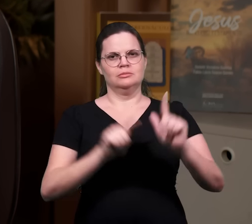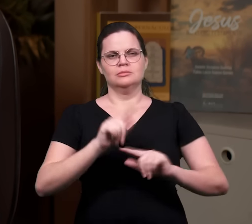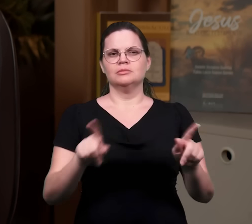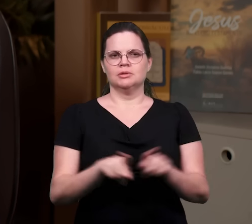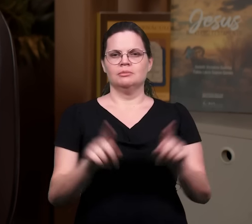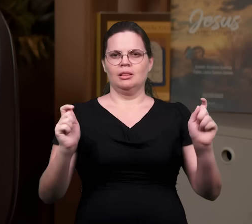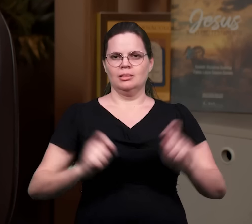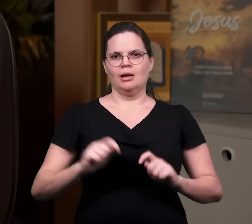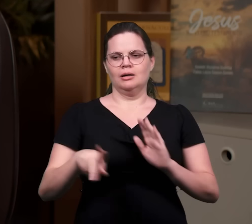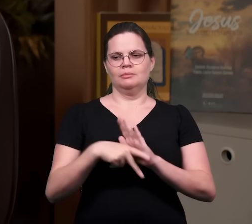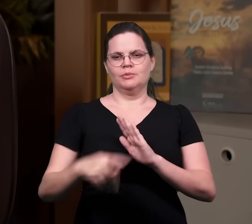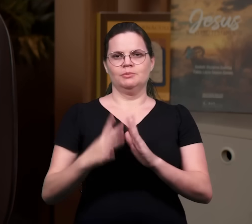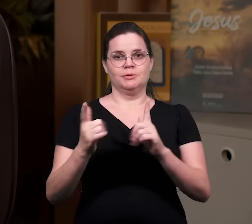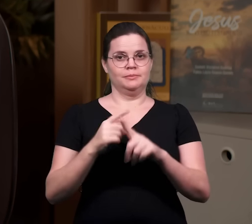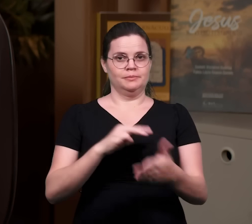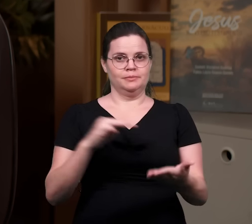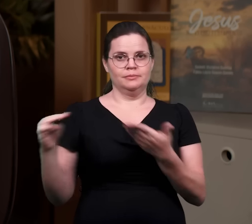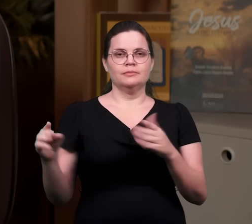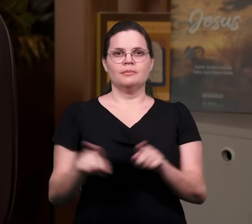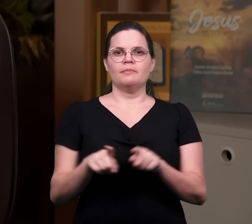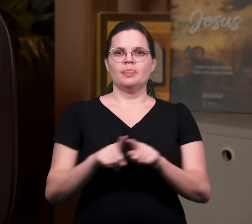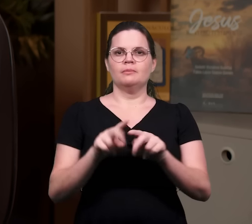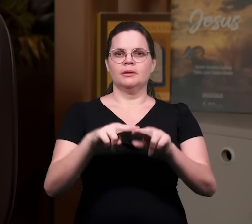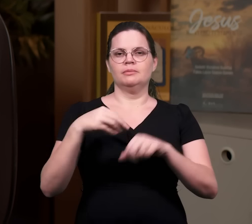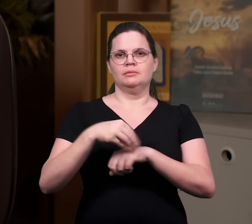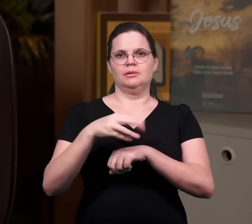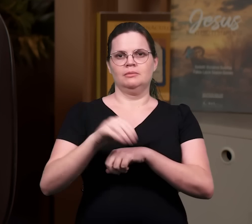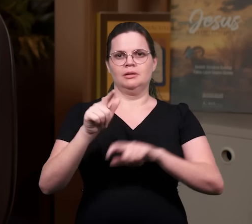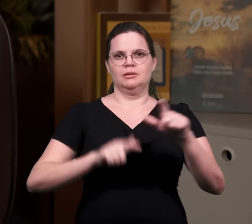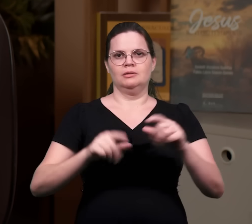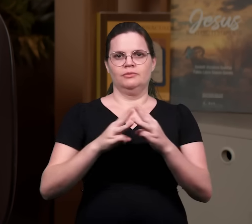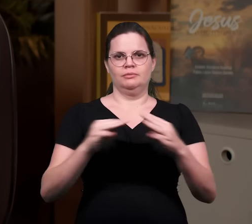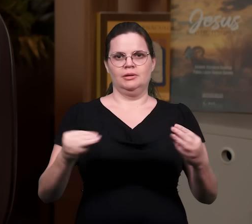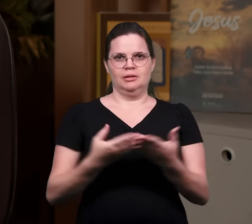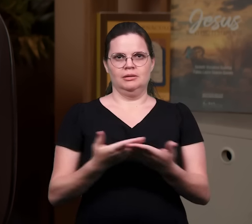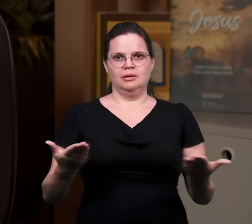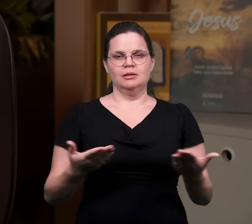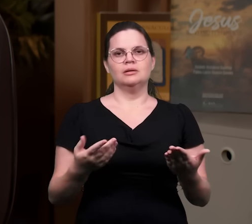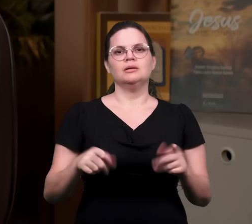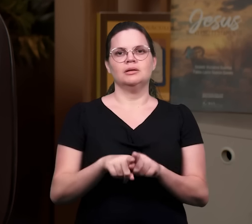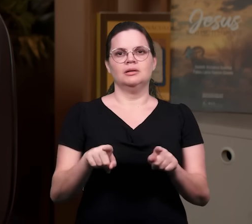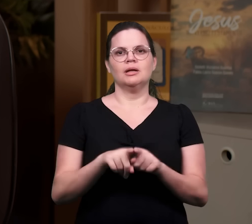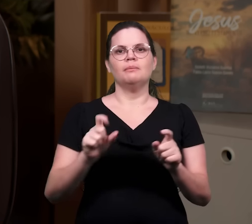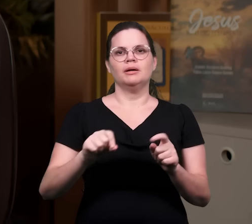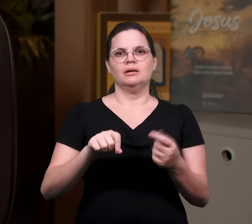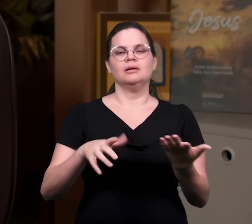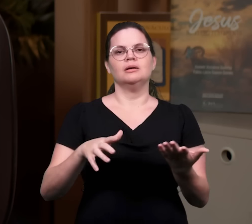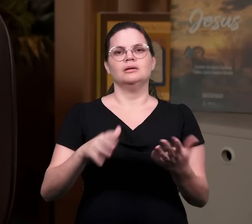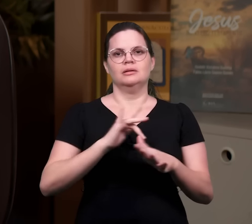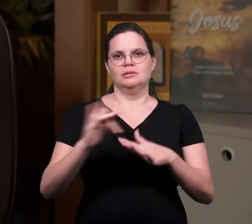programas da Igreja Cristã Maranata, transmitidos pela TV Manaim e pelas mídias sociais da nossa igreja.